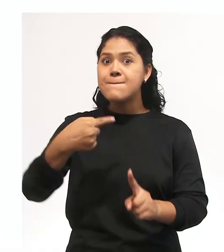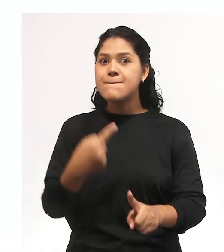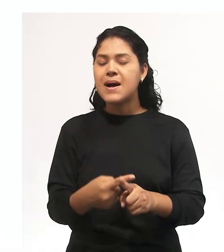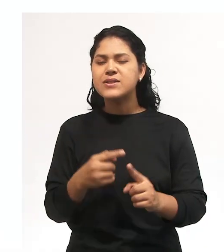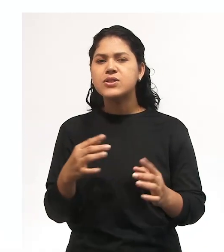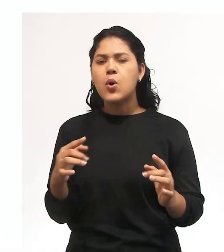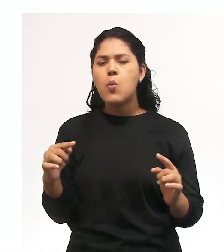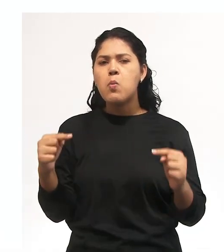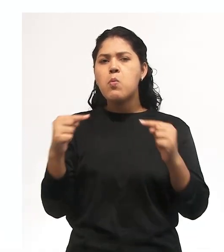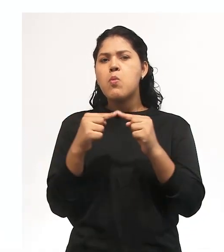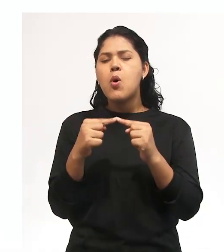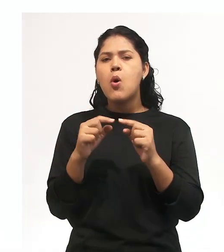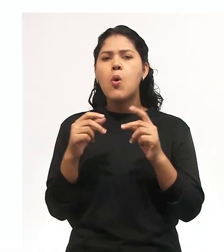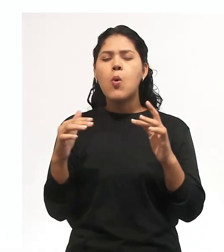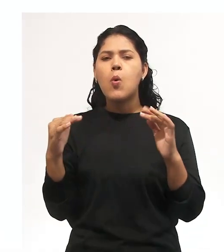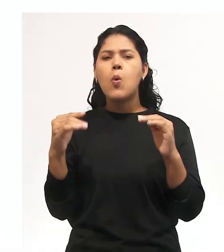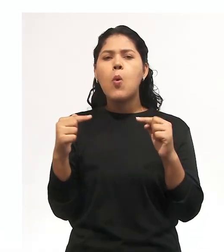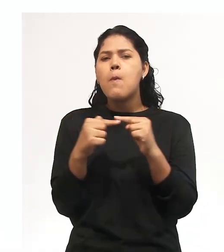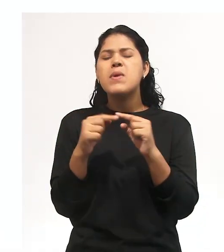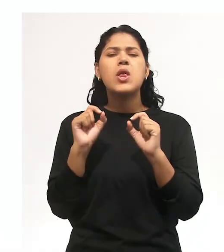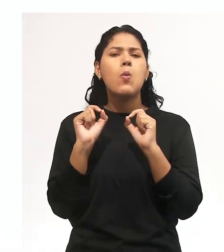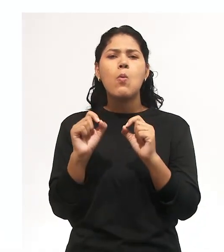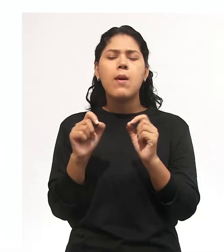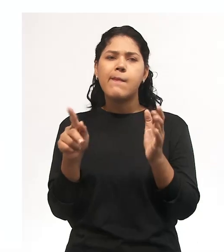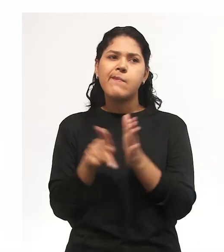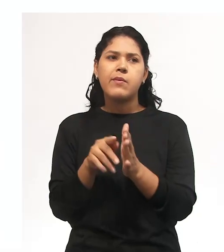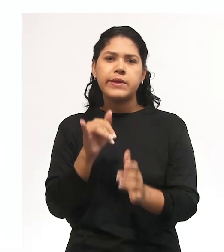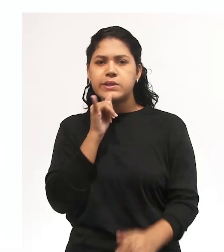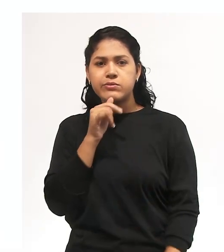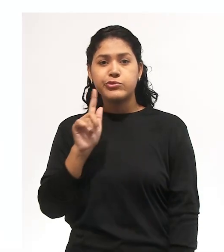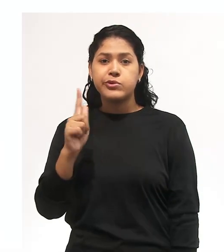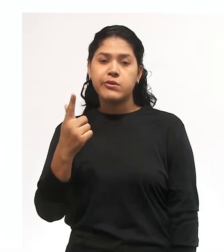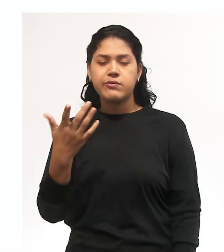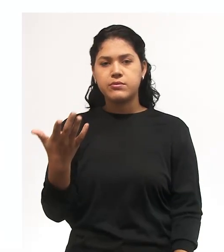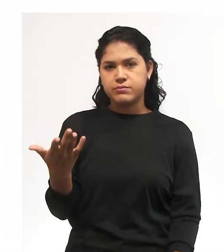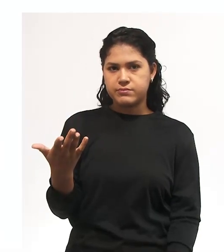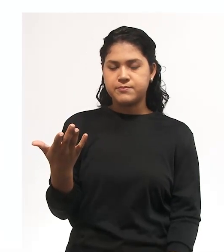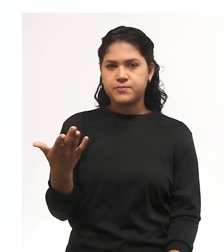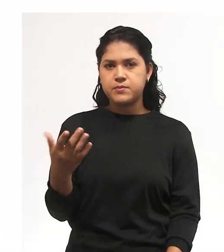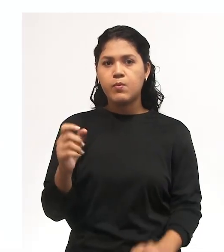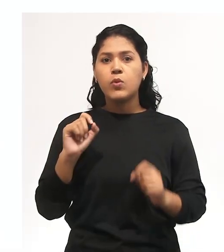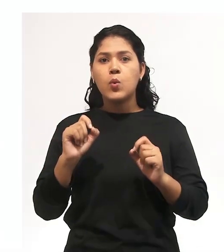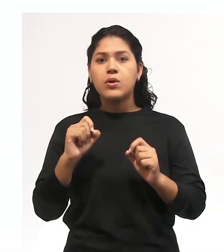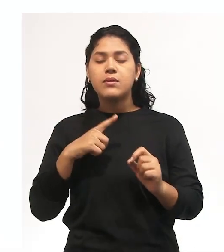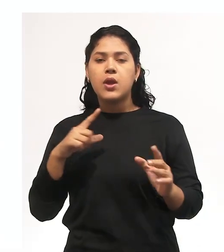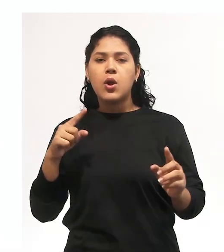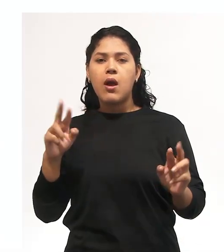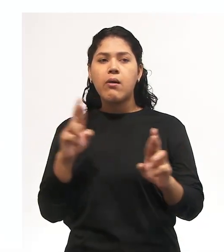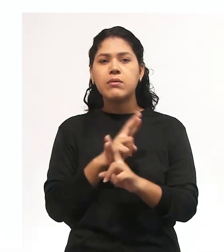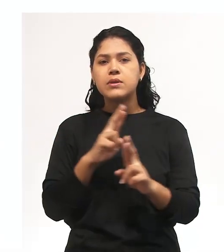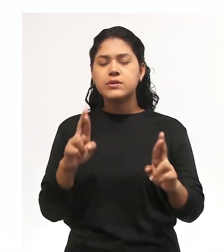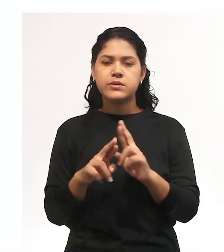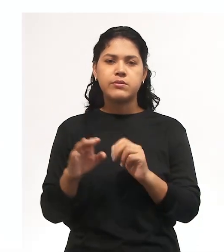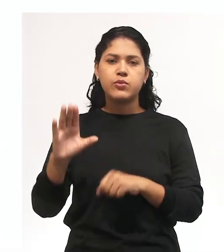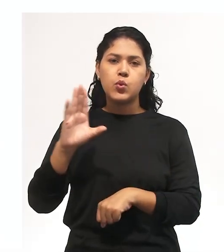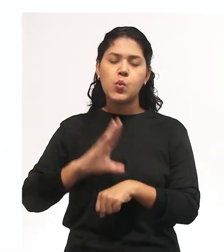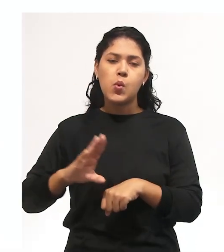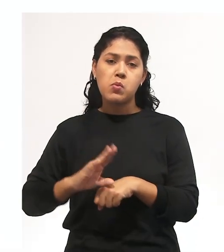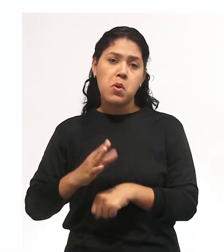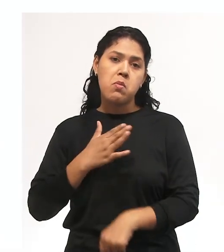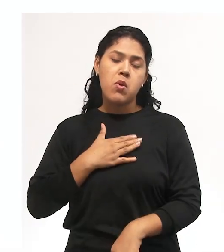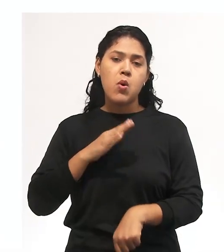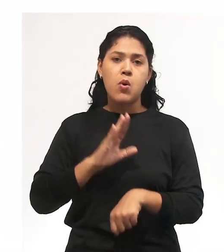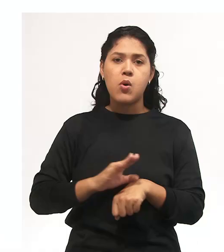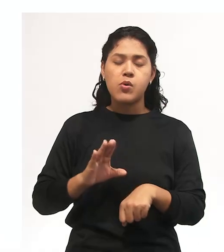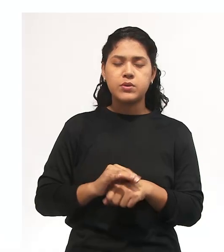ministro no ensino médio no curso de edificações, a relação com o curso de edificações, as pessoas